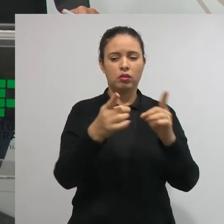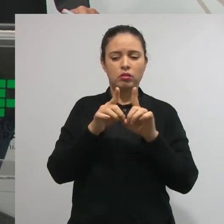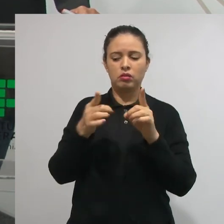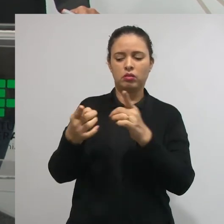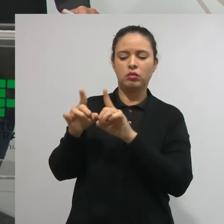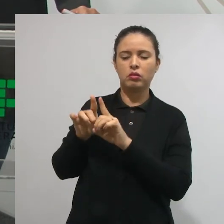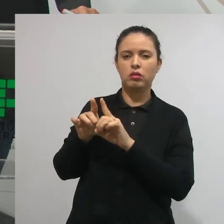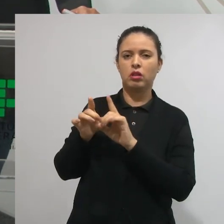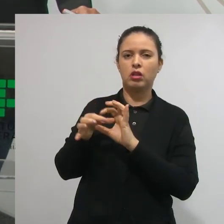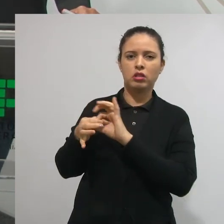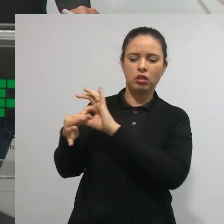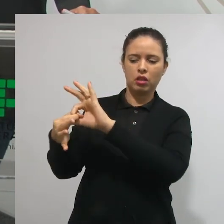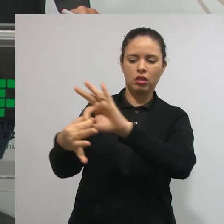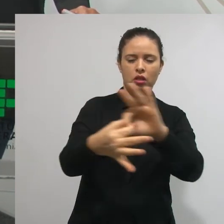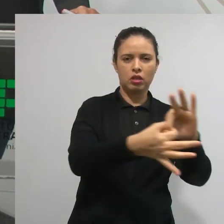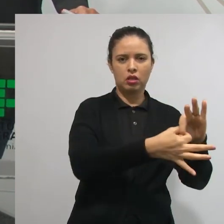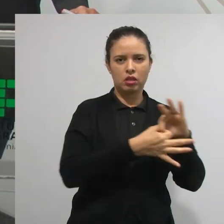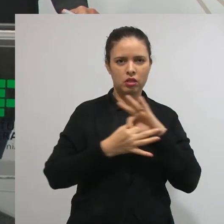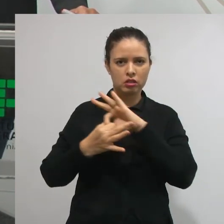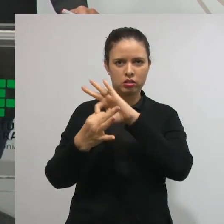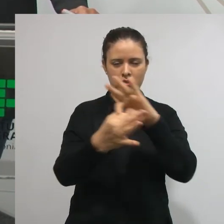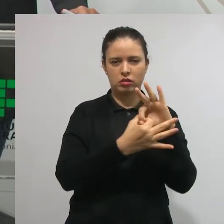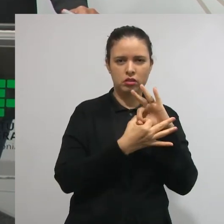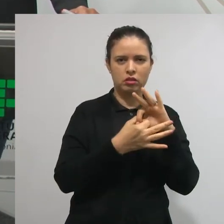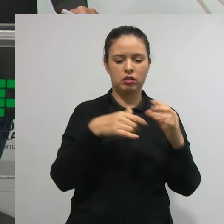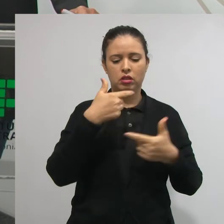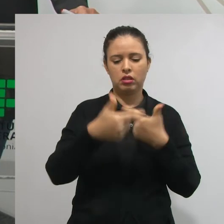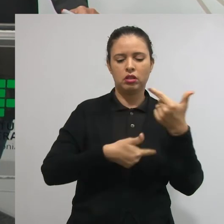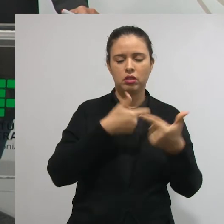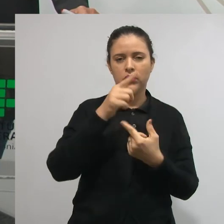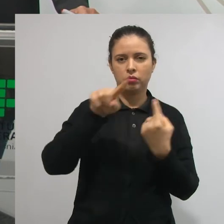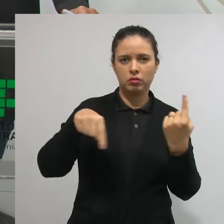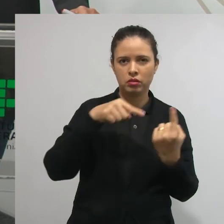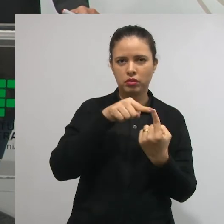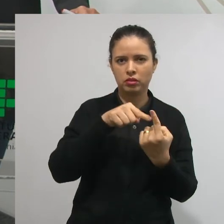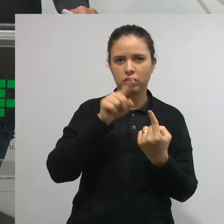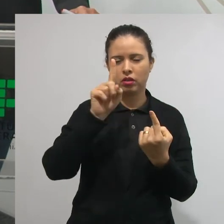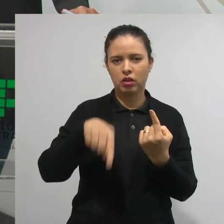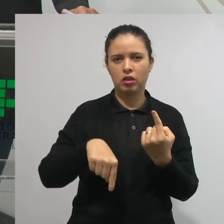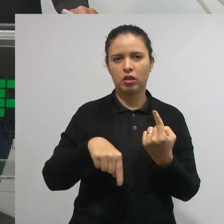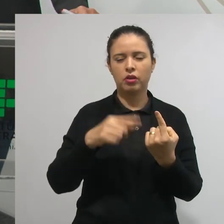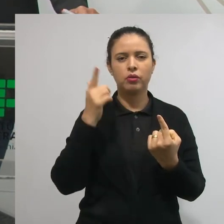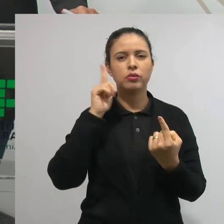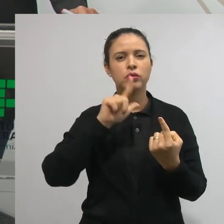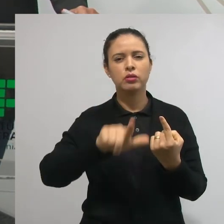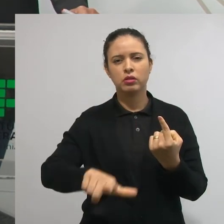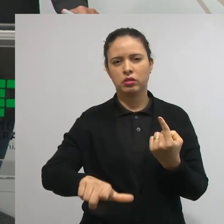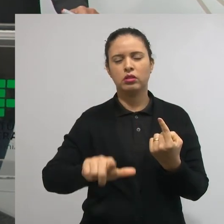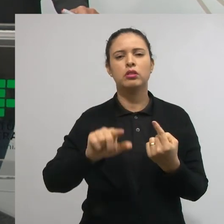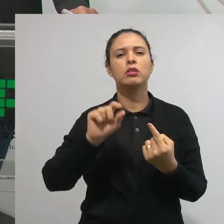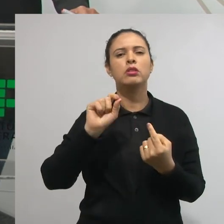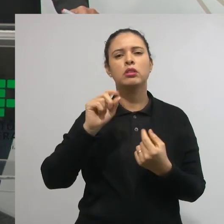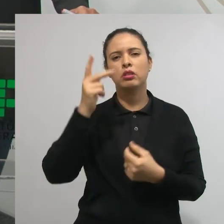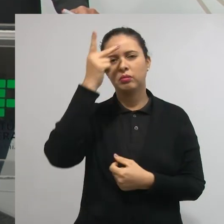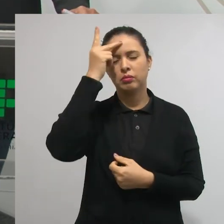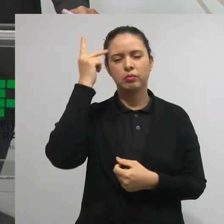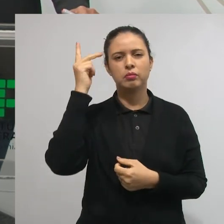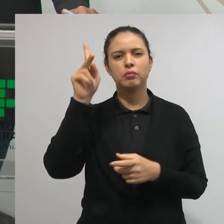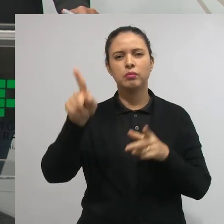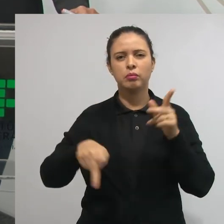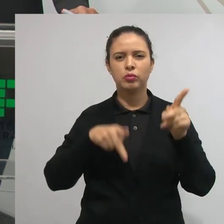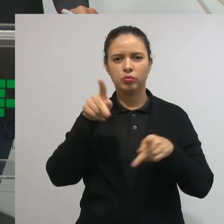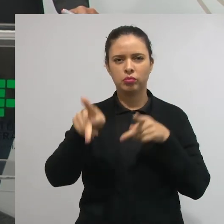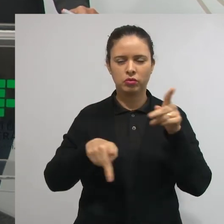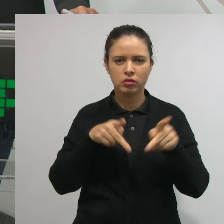específicos trabalhando em prol de um único objetivo, que é o objetivo de atender a população por meio de produtos, por meio